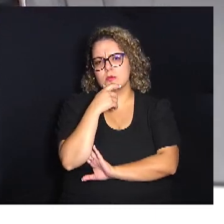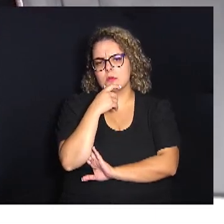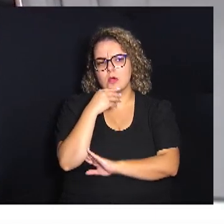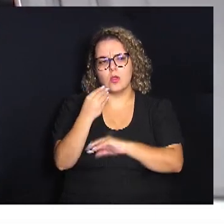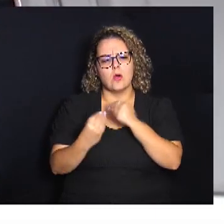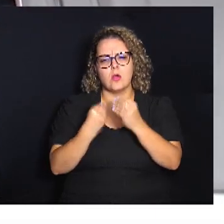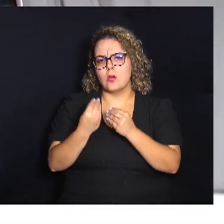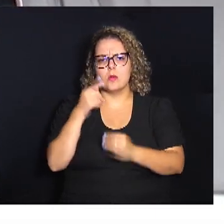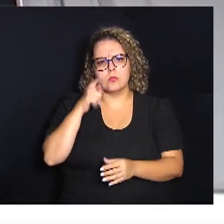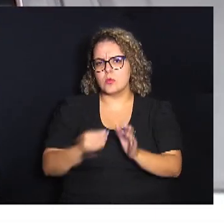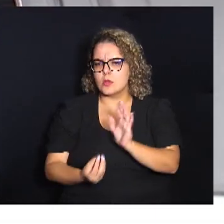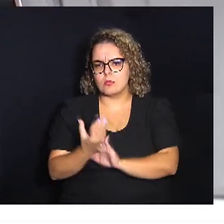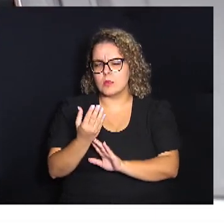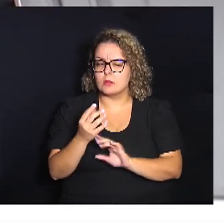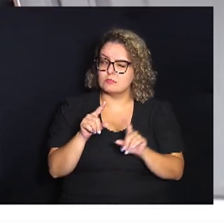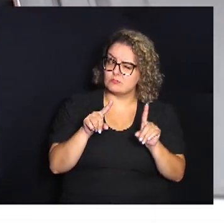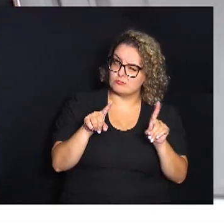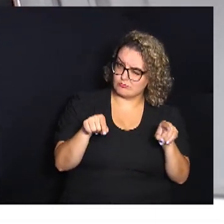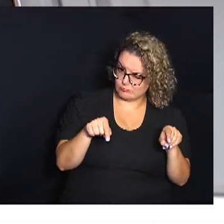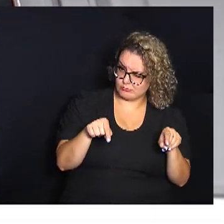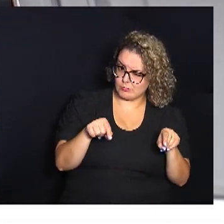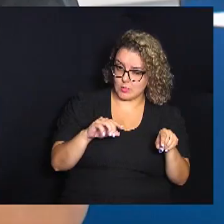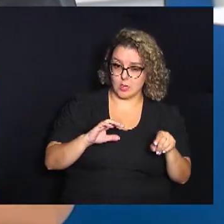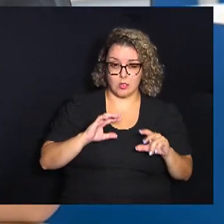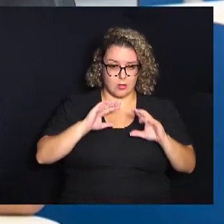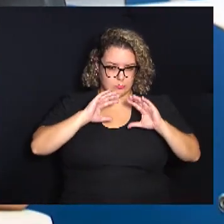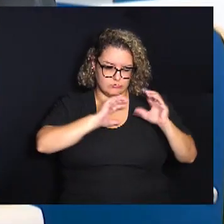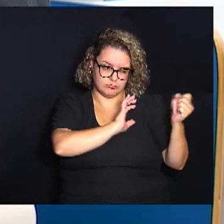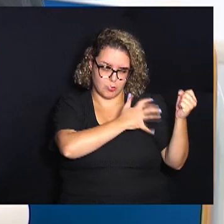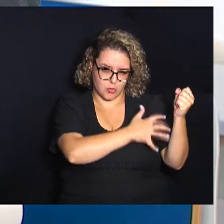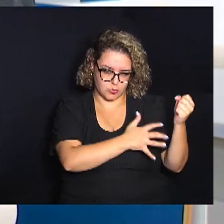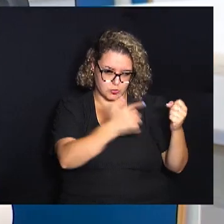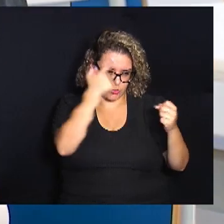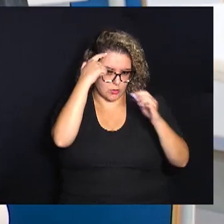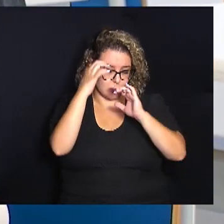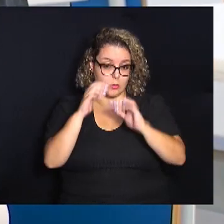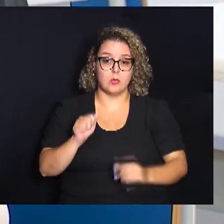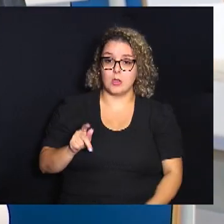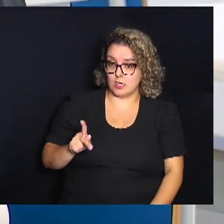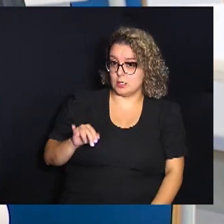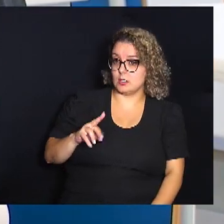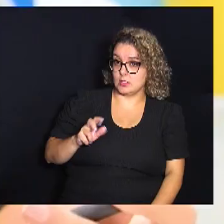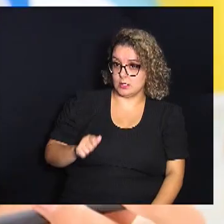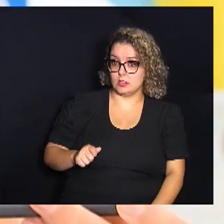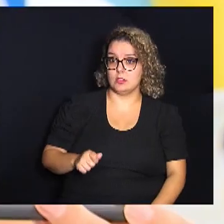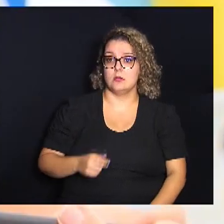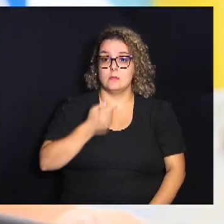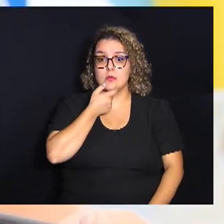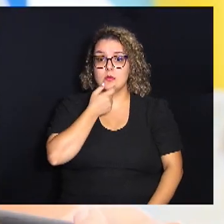conseguimos criar esses, entre aspas, músculos cerebrais? O Akira repete as sentenças em